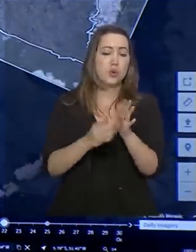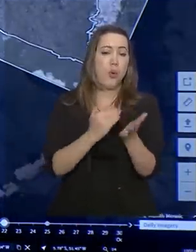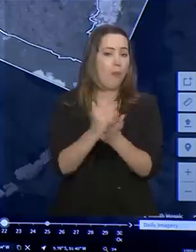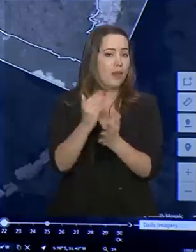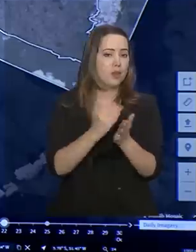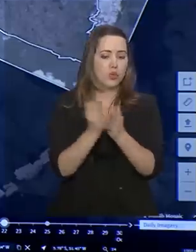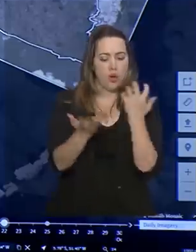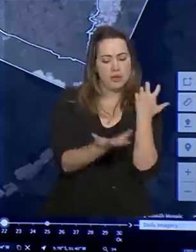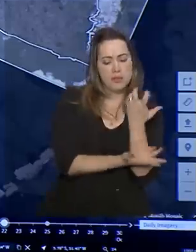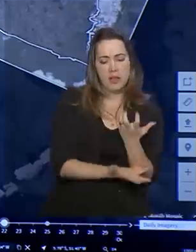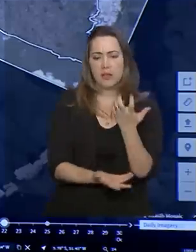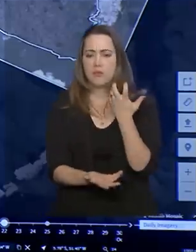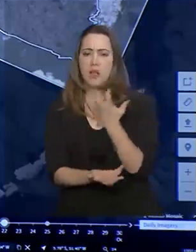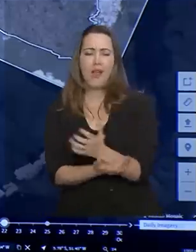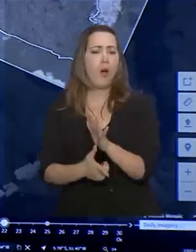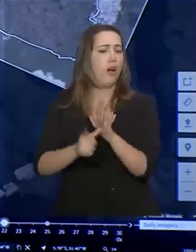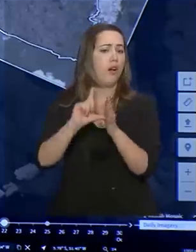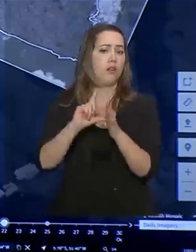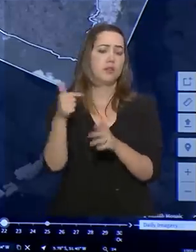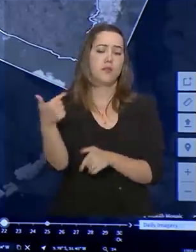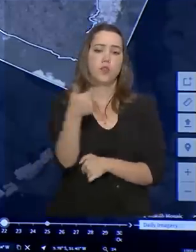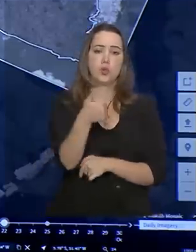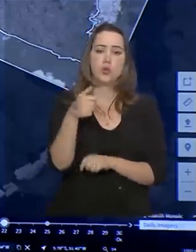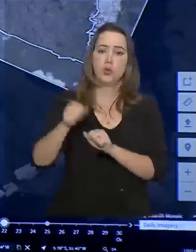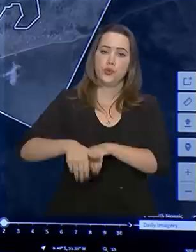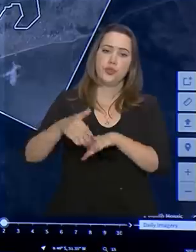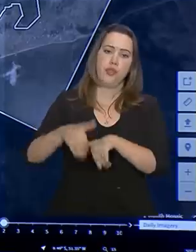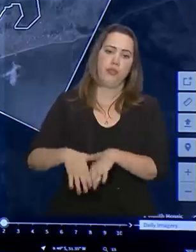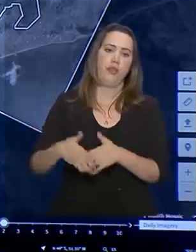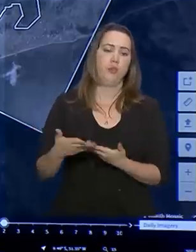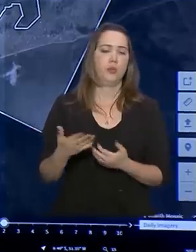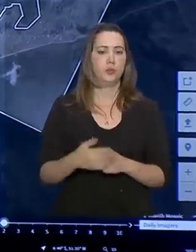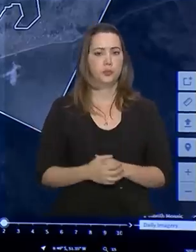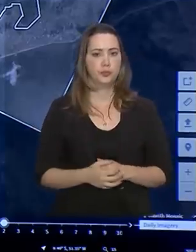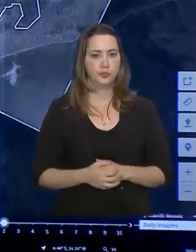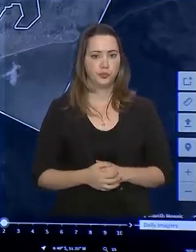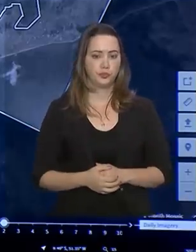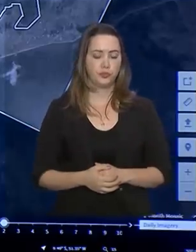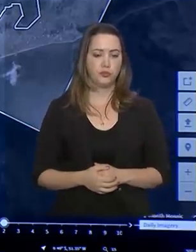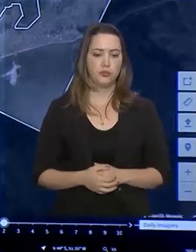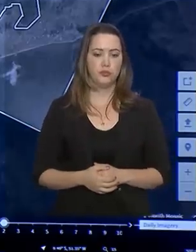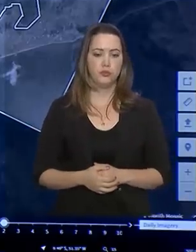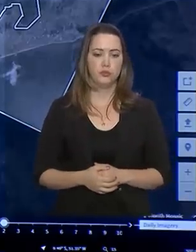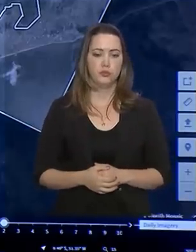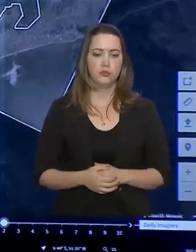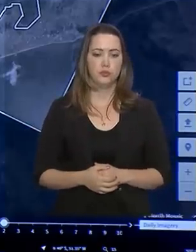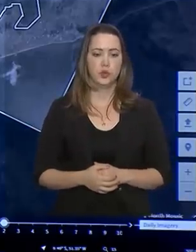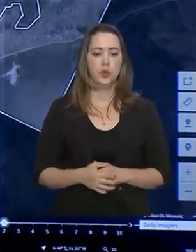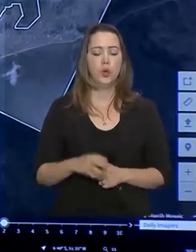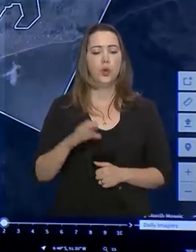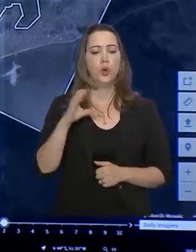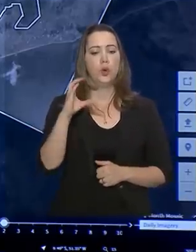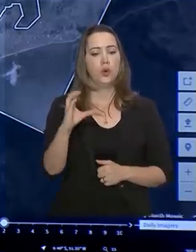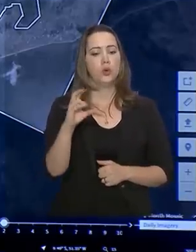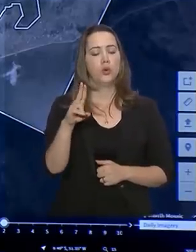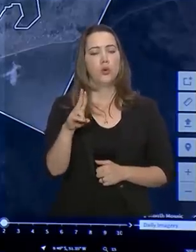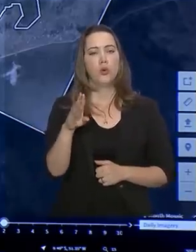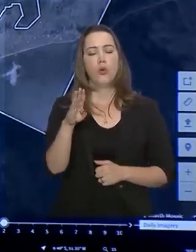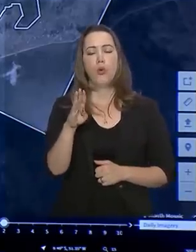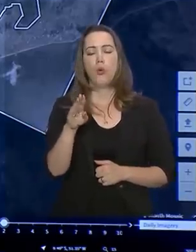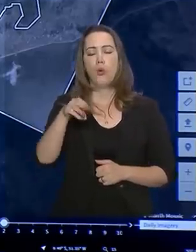então aqui as imagens pode passar o próximo o mar do norte para